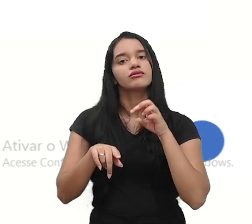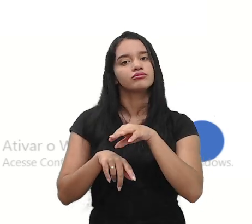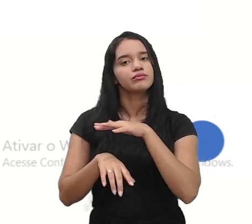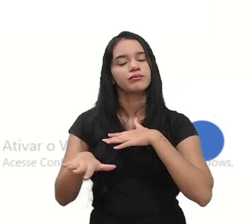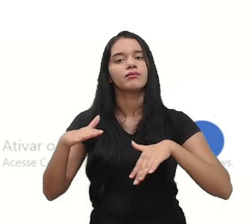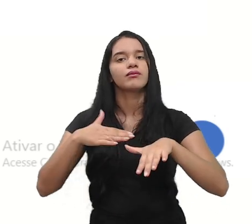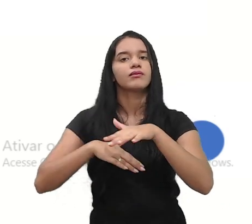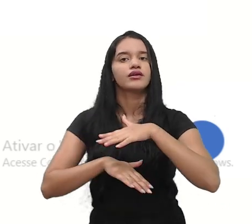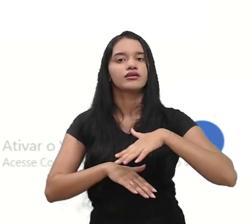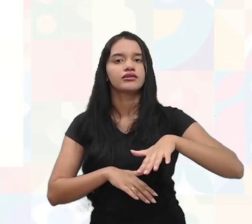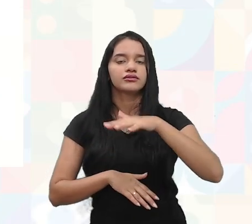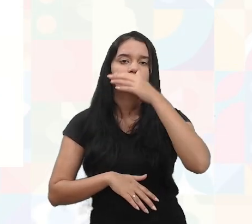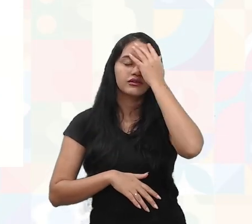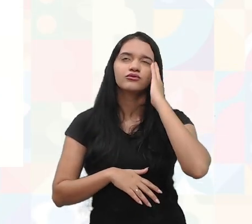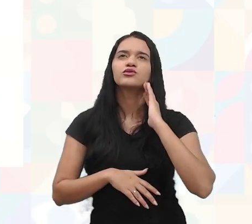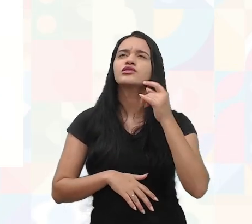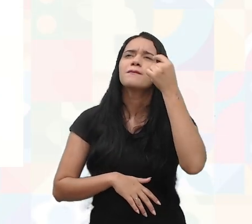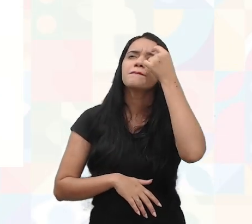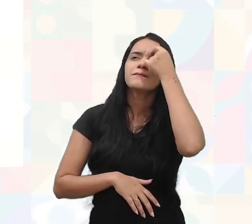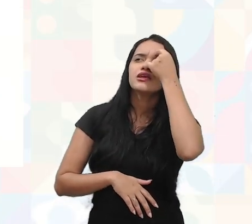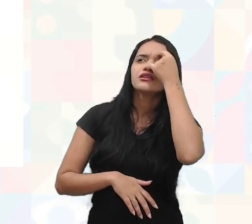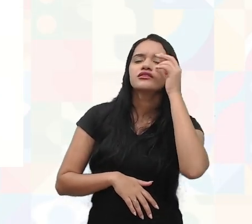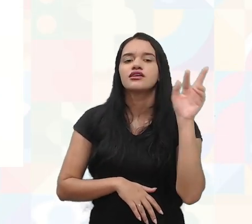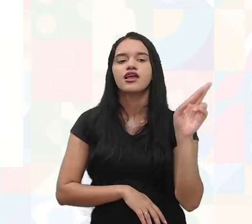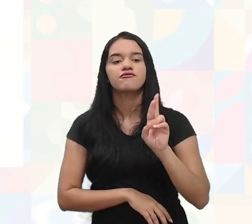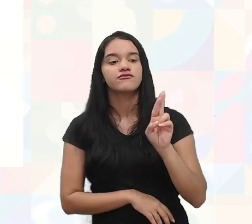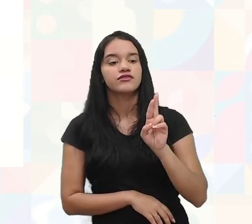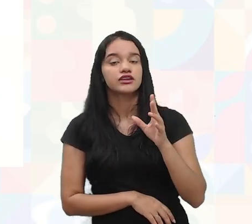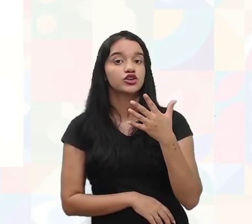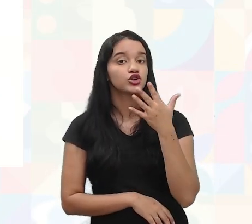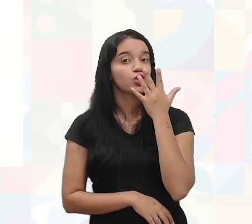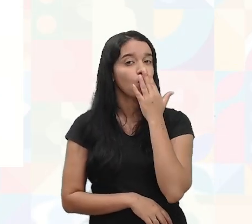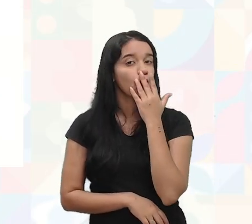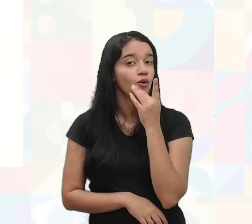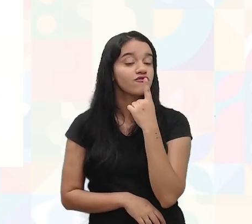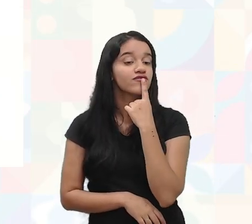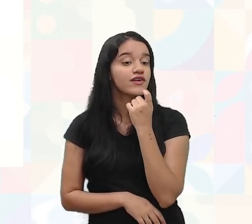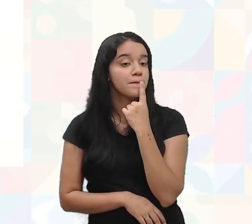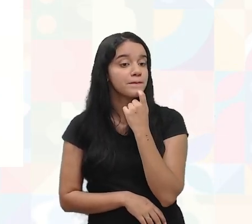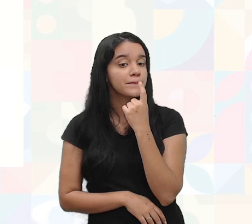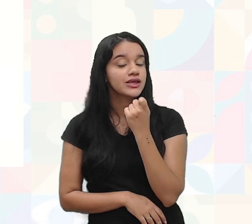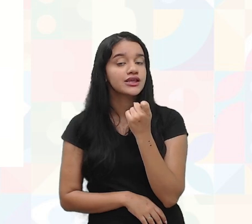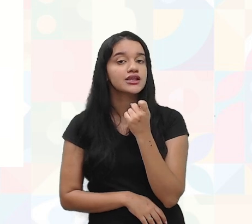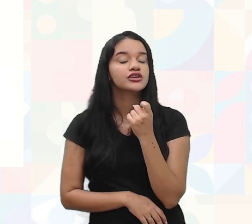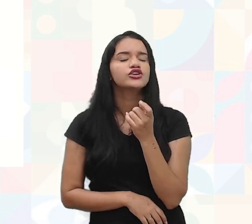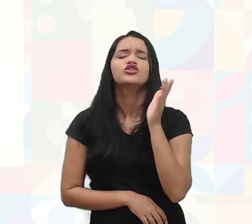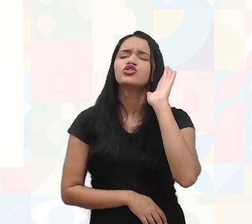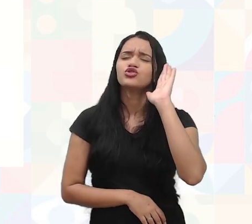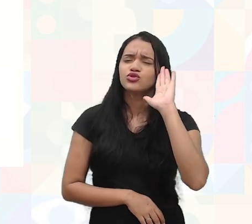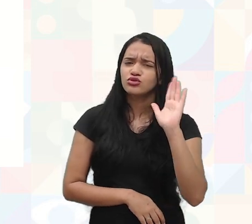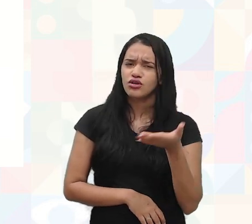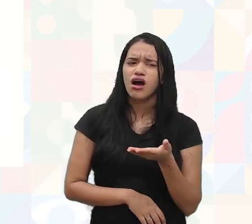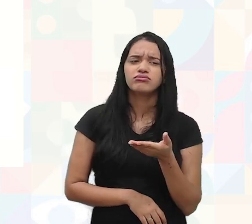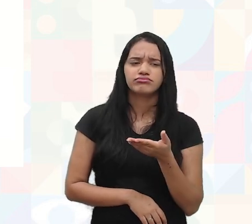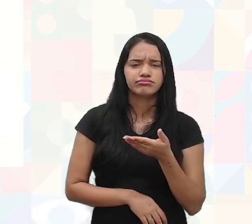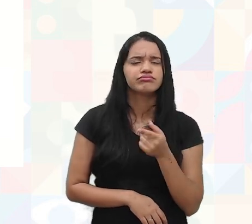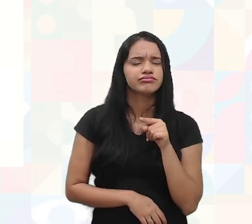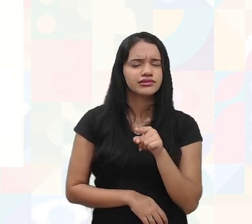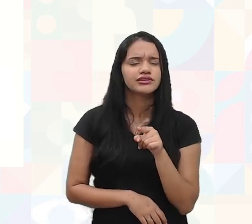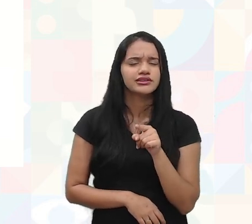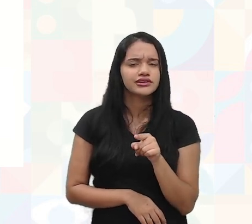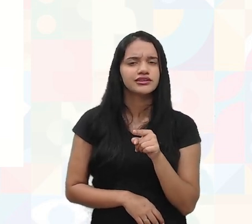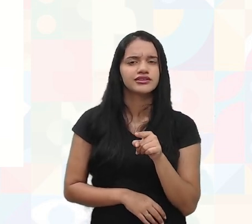pensa em refrigerante e você pensa na cor vermelha, isso já é suficiente